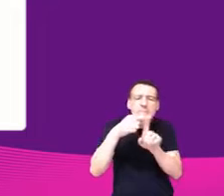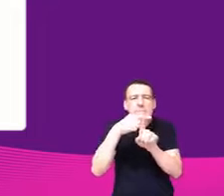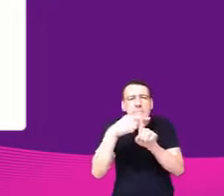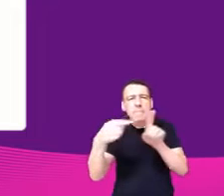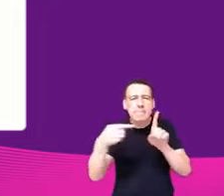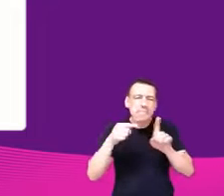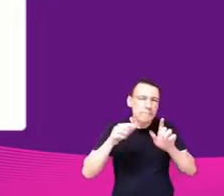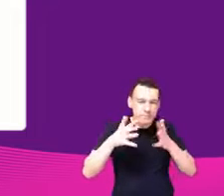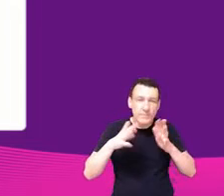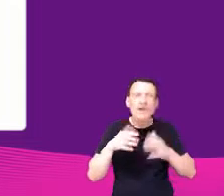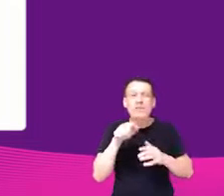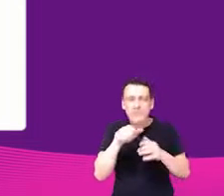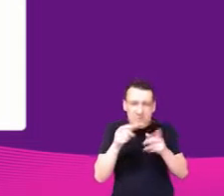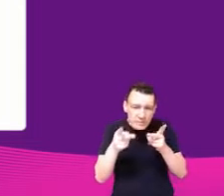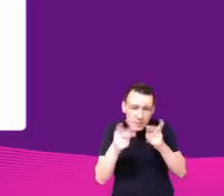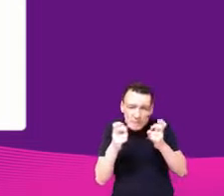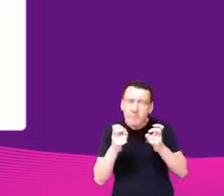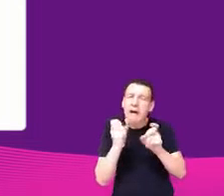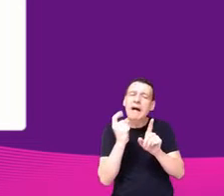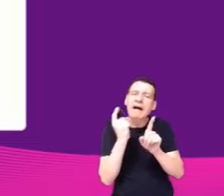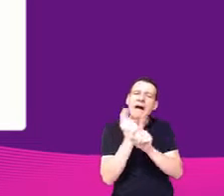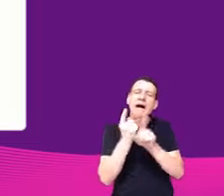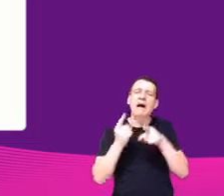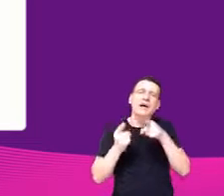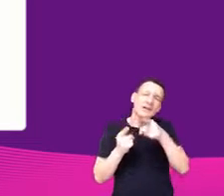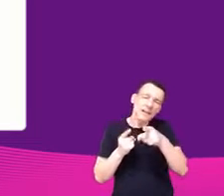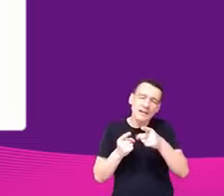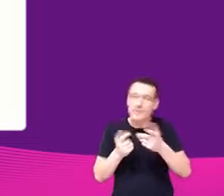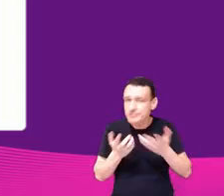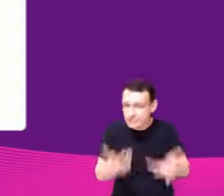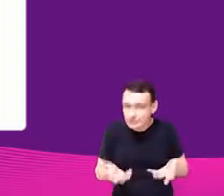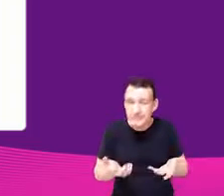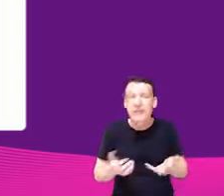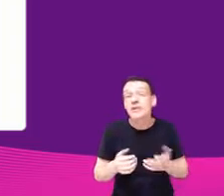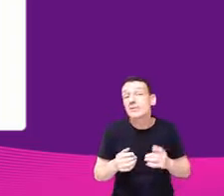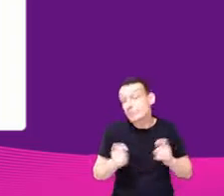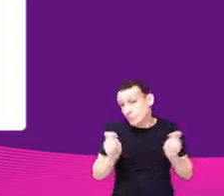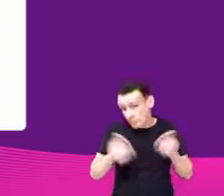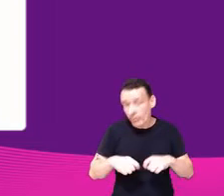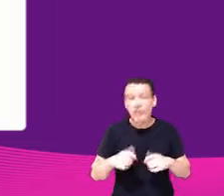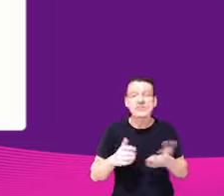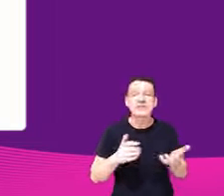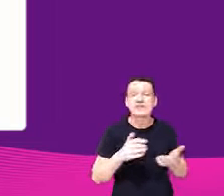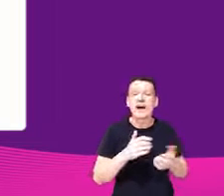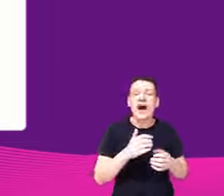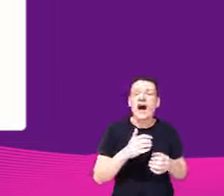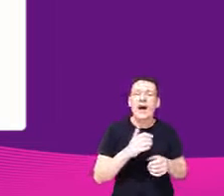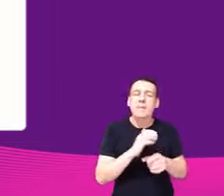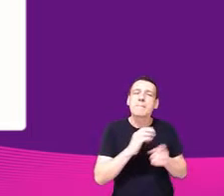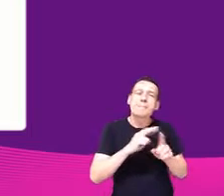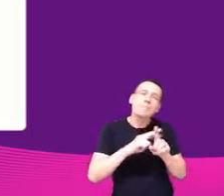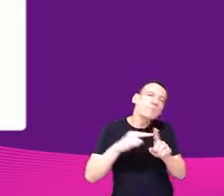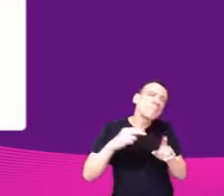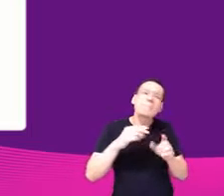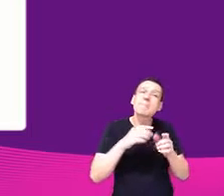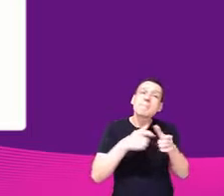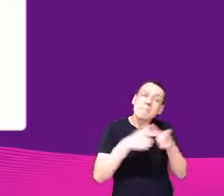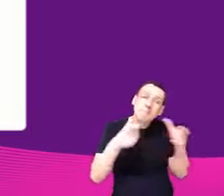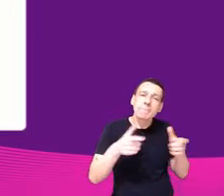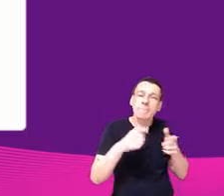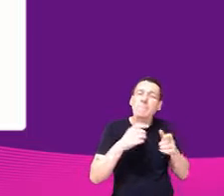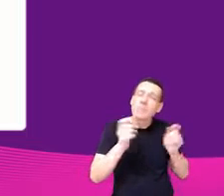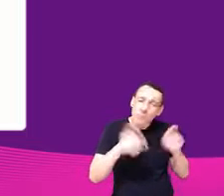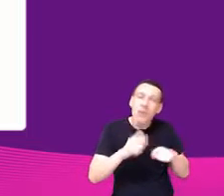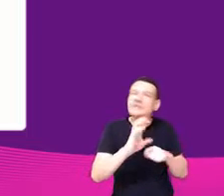renal crônica, que contribuem de forma muito importante para aumento do risco de doenças do coração e do